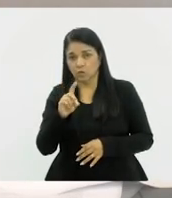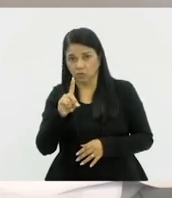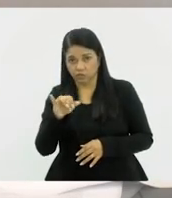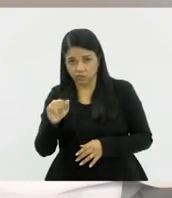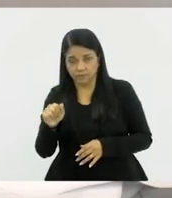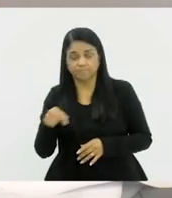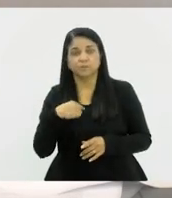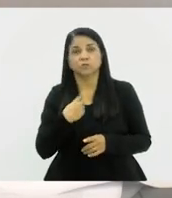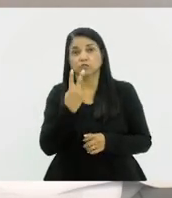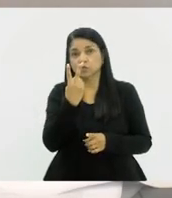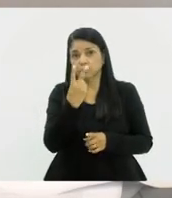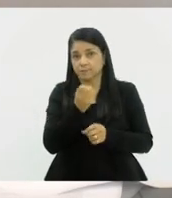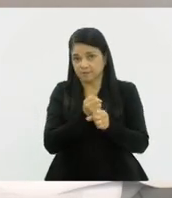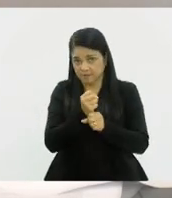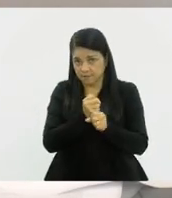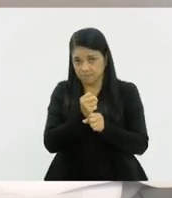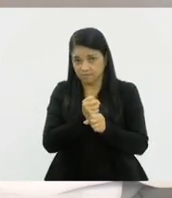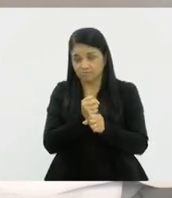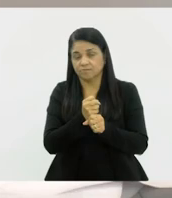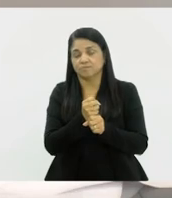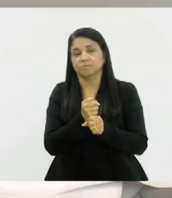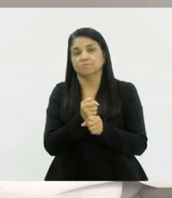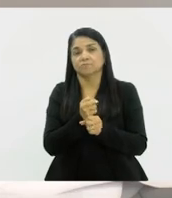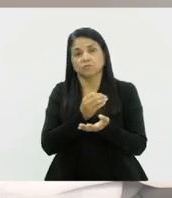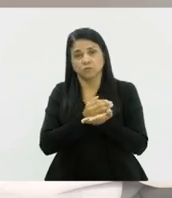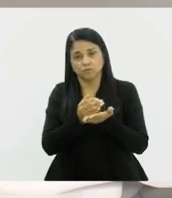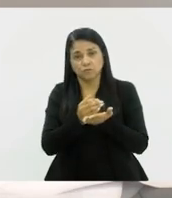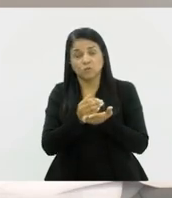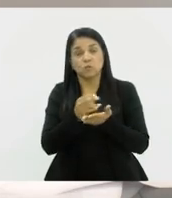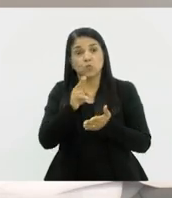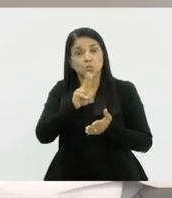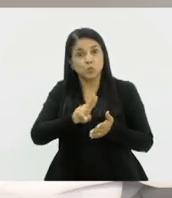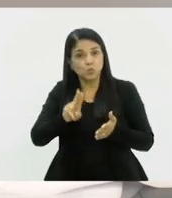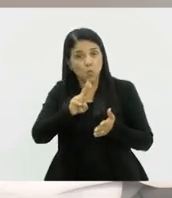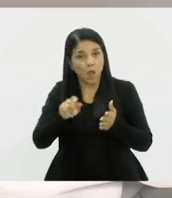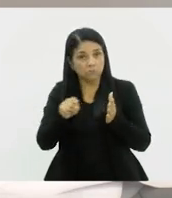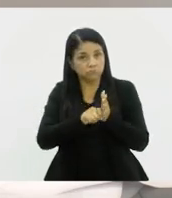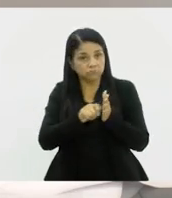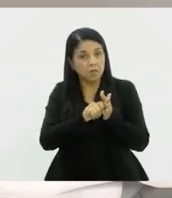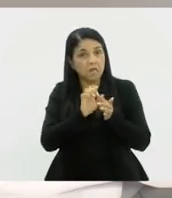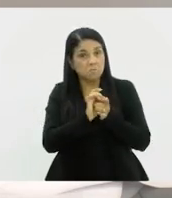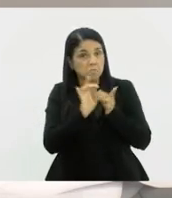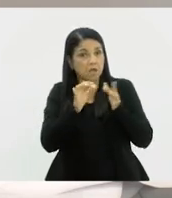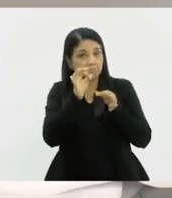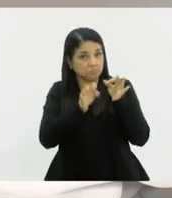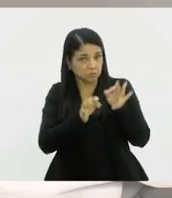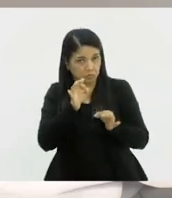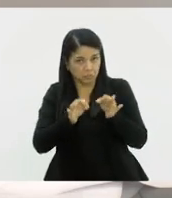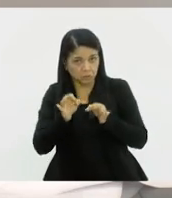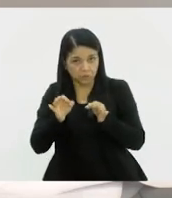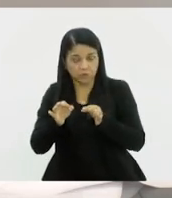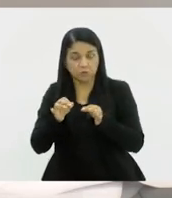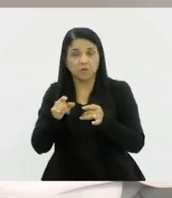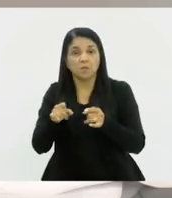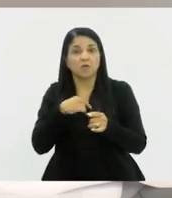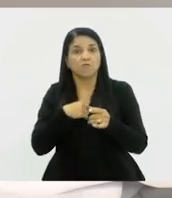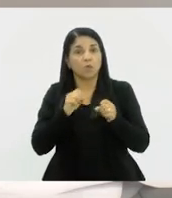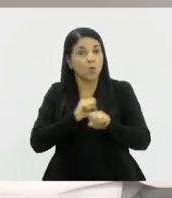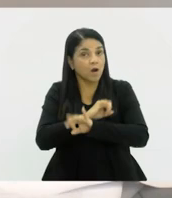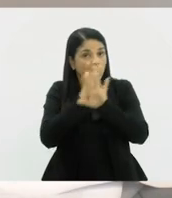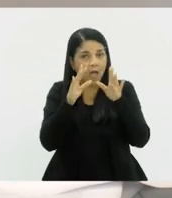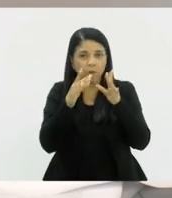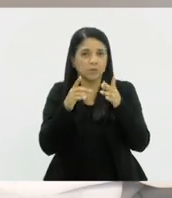primeiros anos que alguns milhares de usuários fossem soltos pelo juiz porque ficou Claro que não eram traficantes